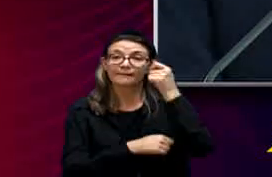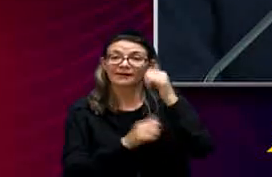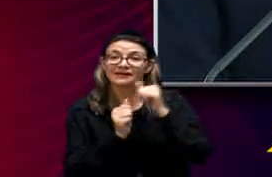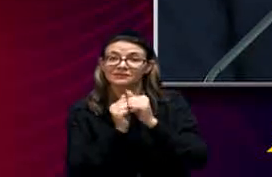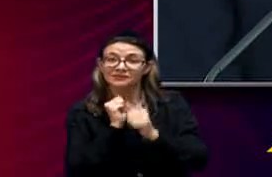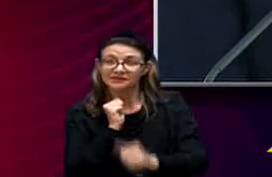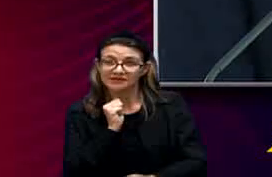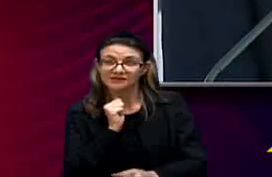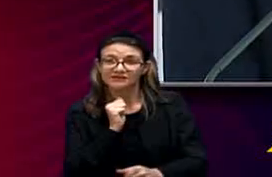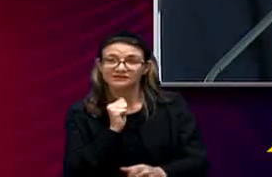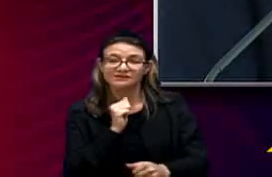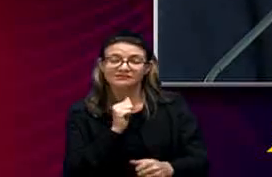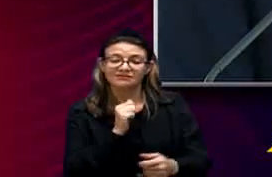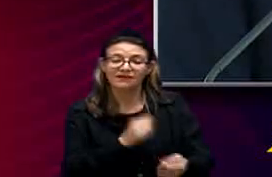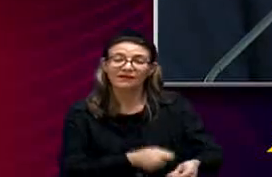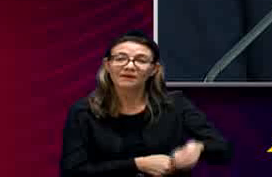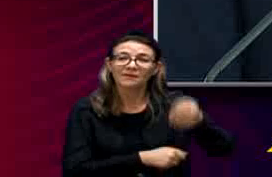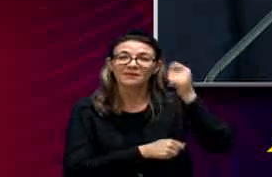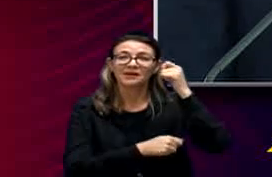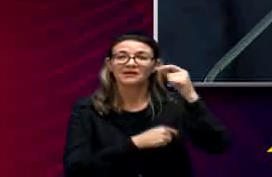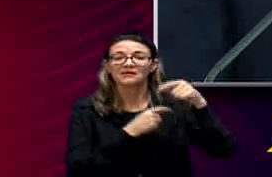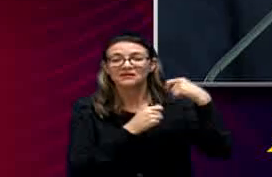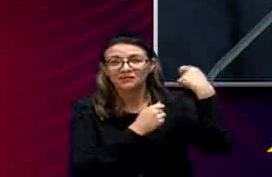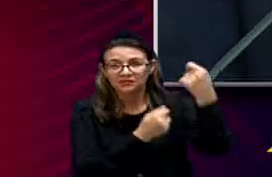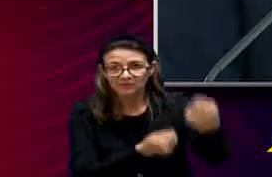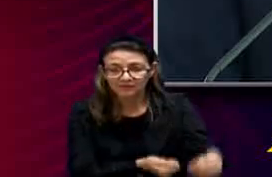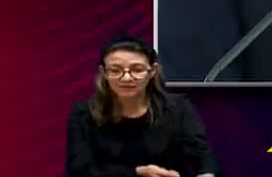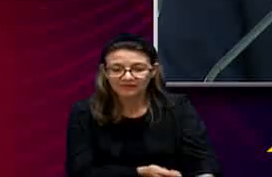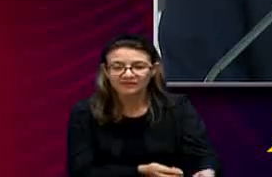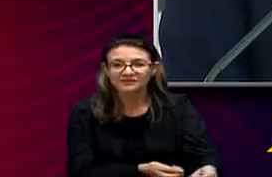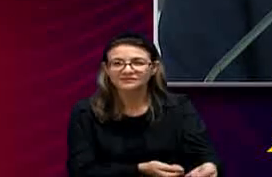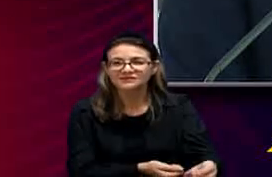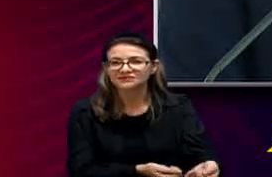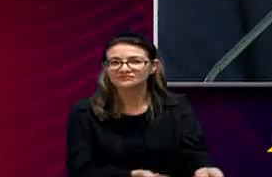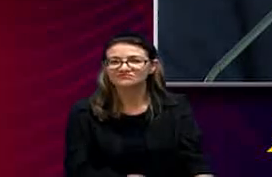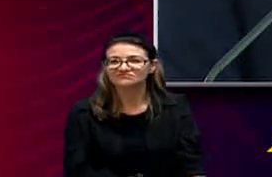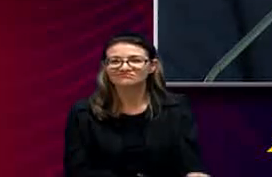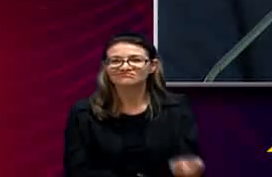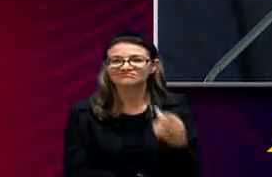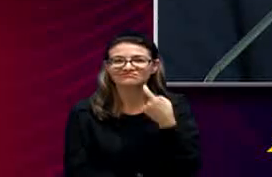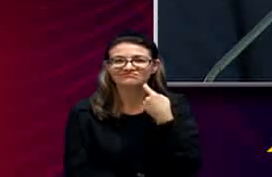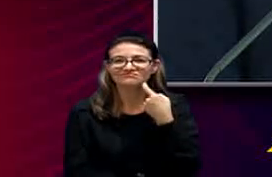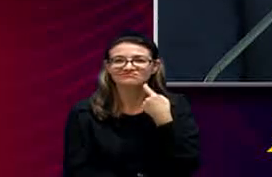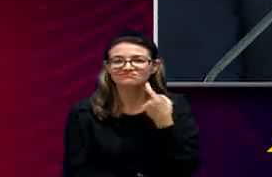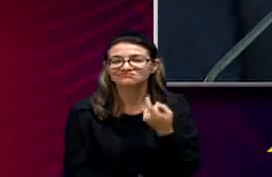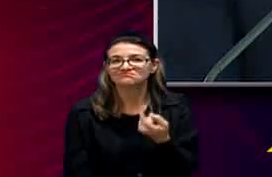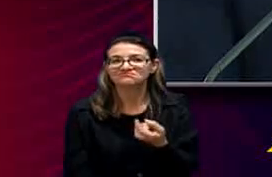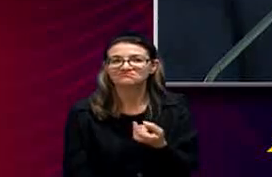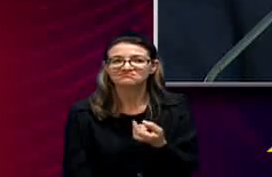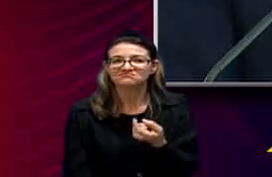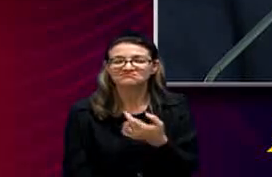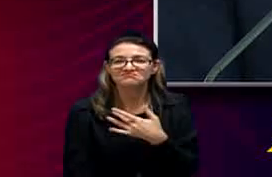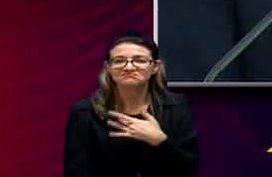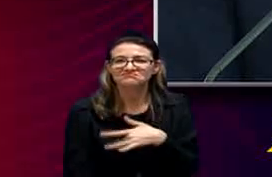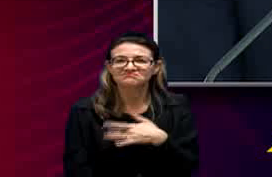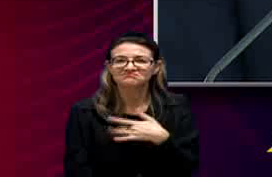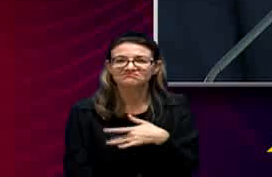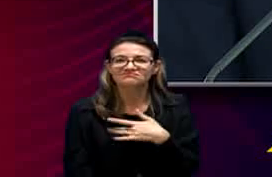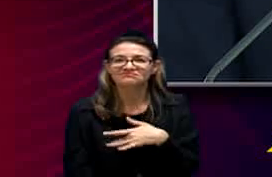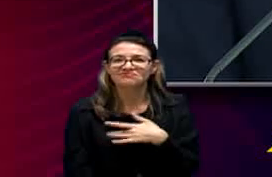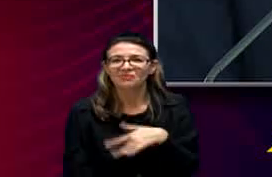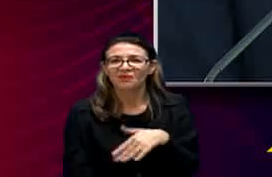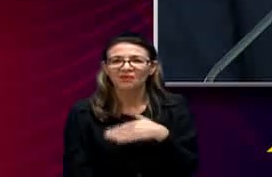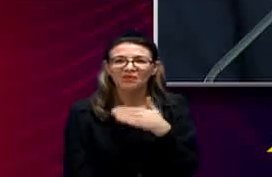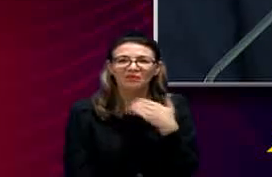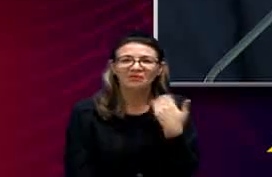peixe de volta na água essa para ferir o animal Ele vai morrer de